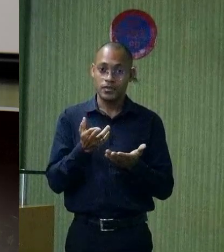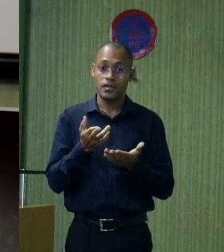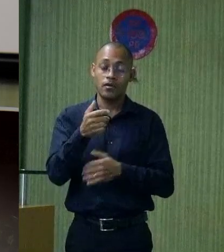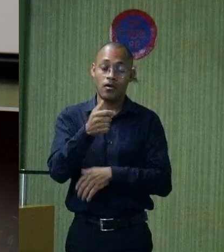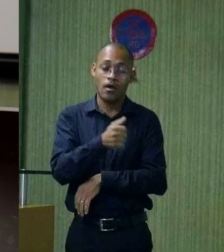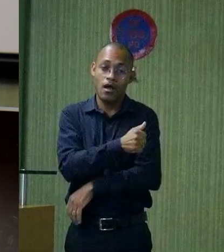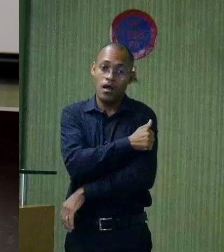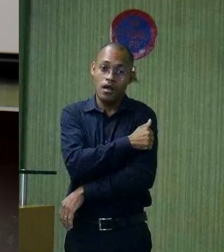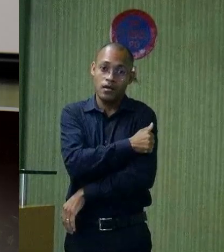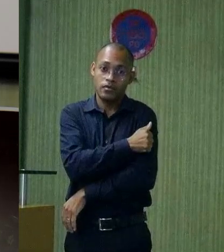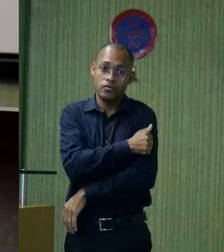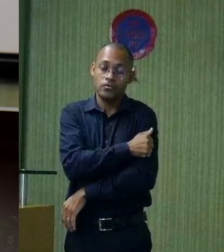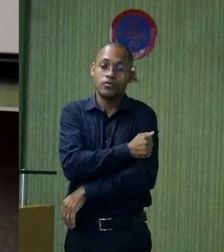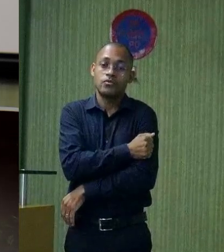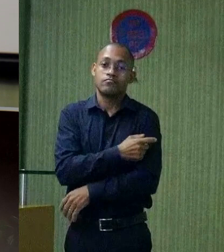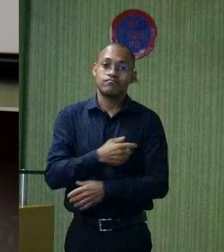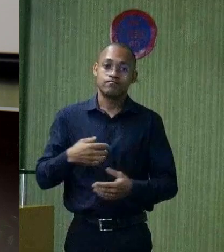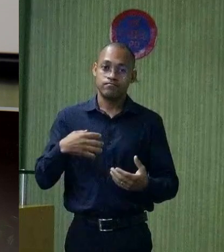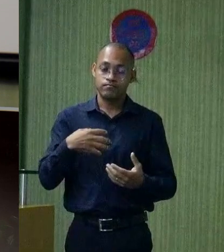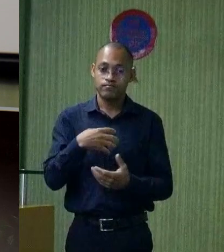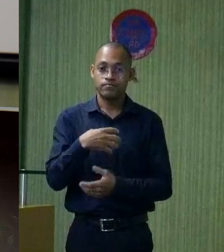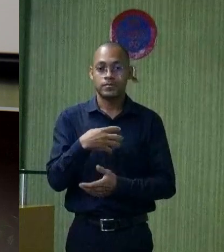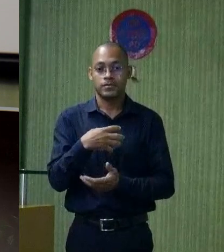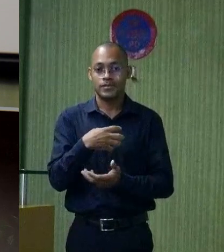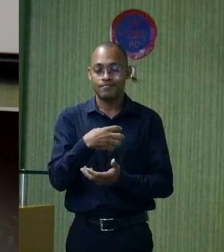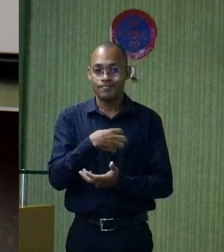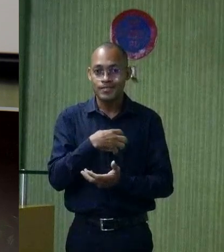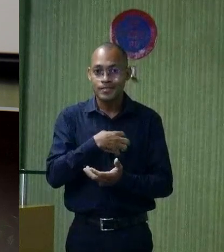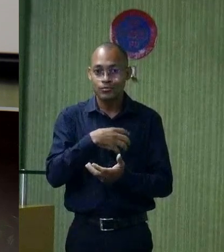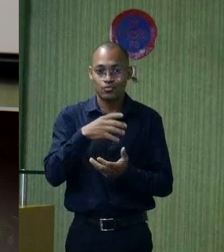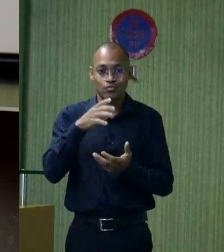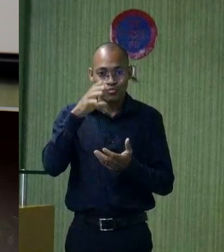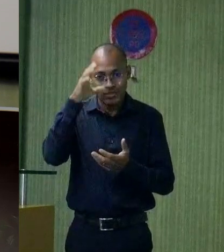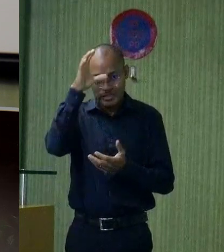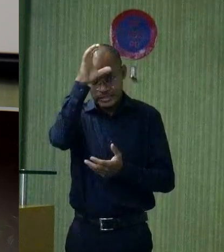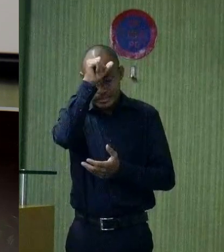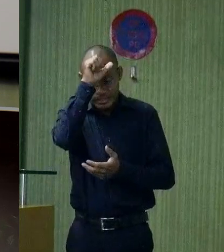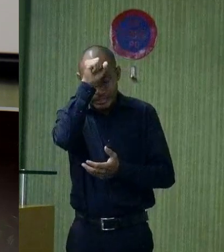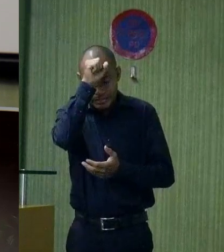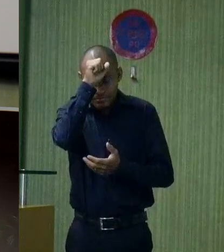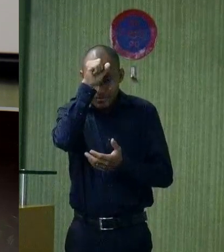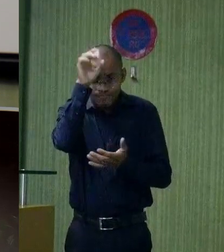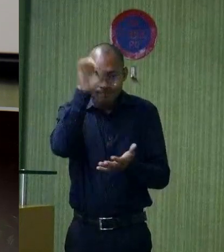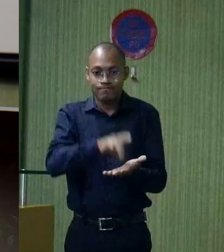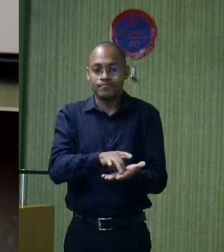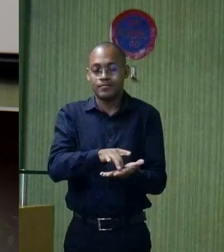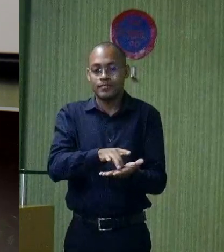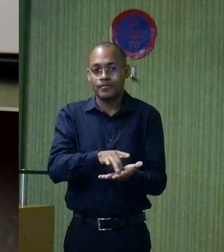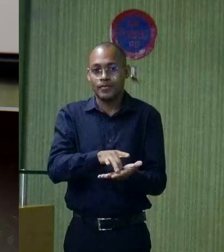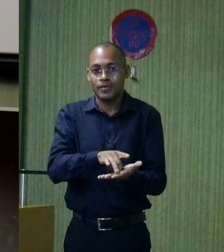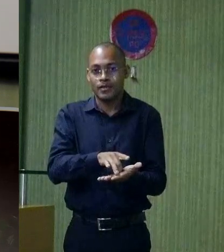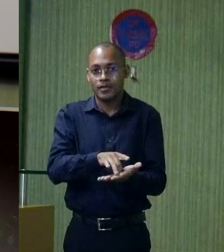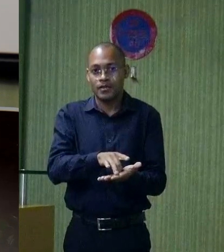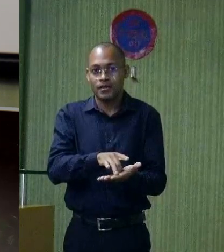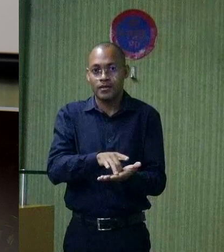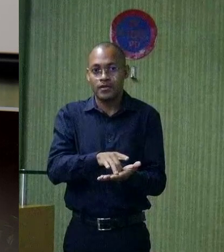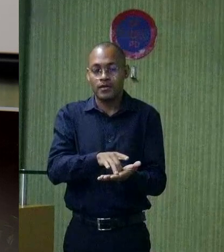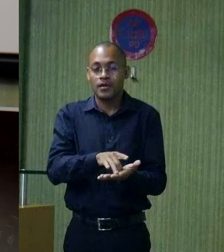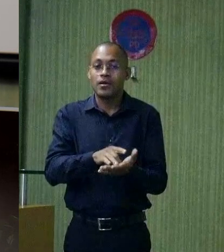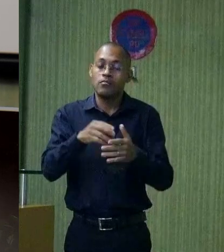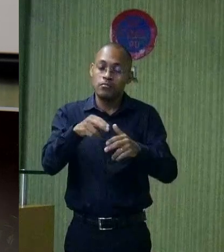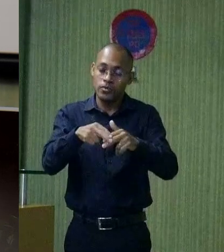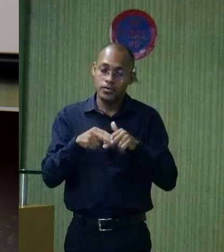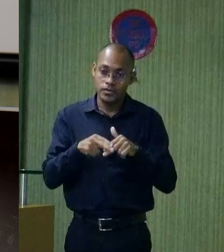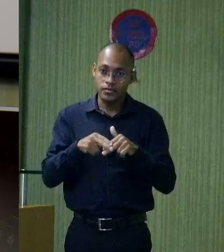considerados prejudiciais entre aspas porque a gente não sabe que não tem nada a ver eu tenho dito para as professoras que não subestimem